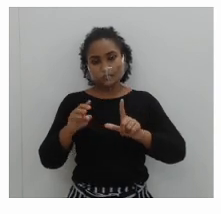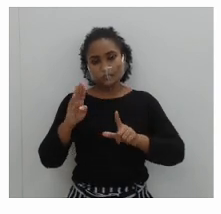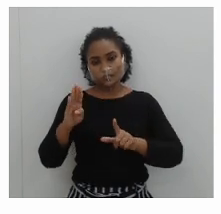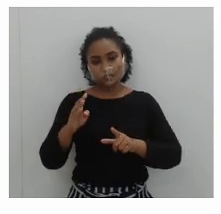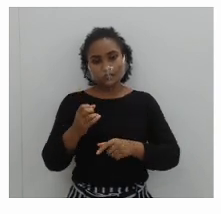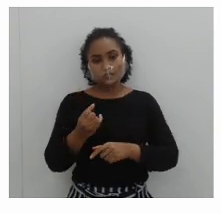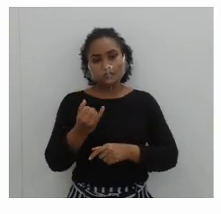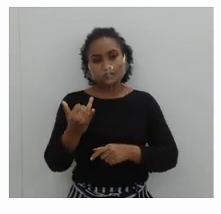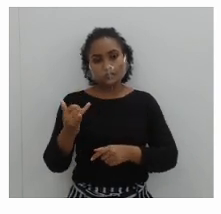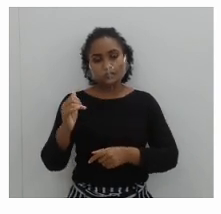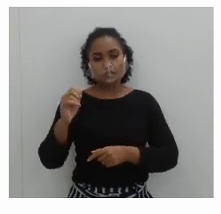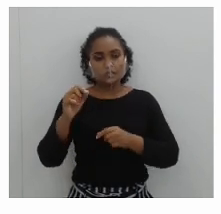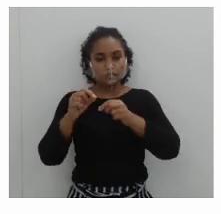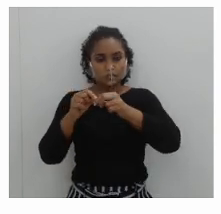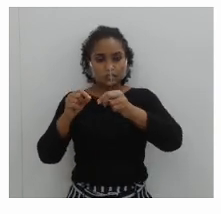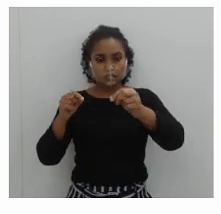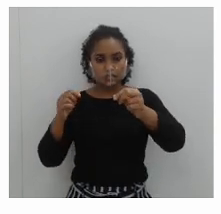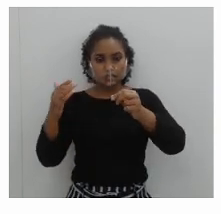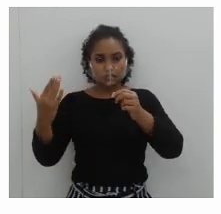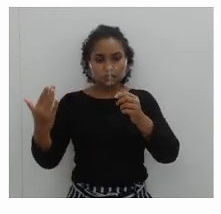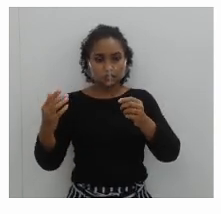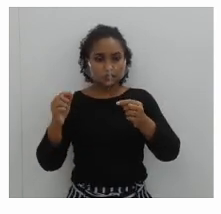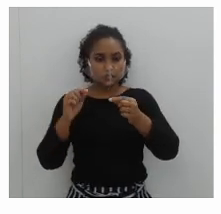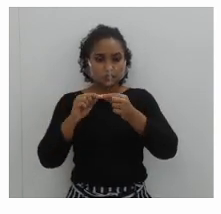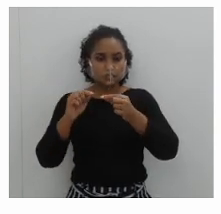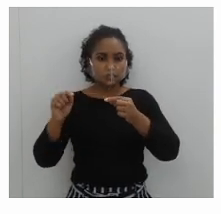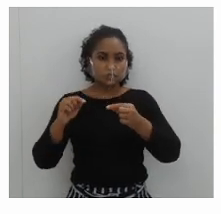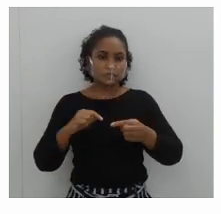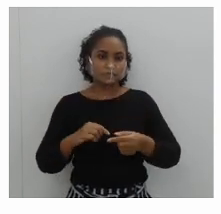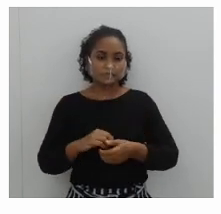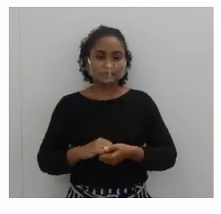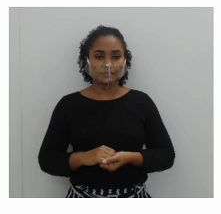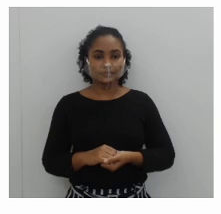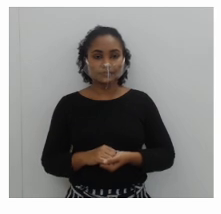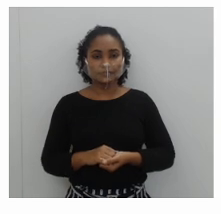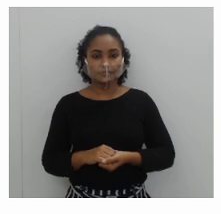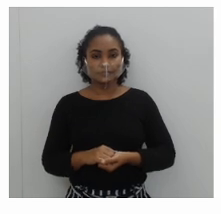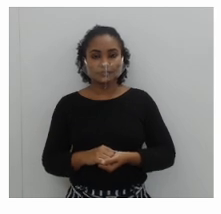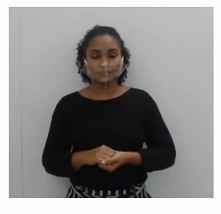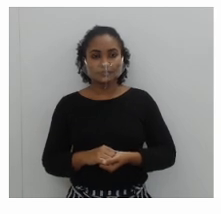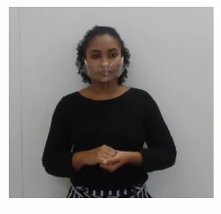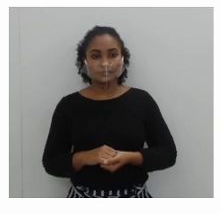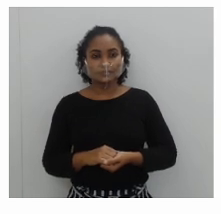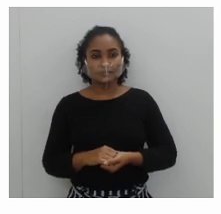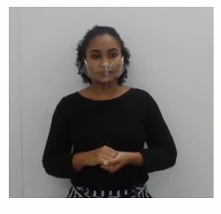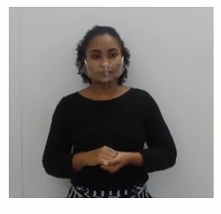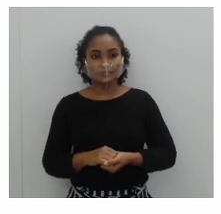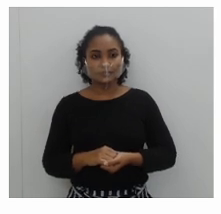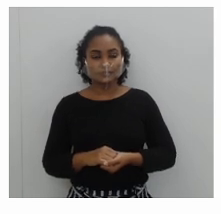quantas faces, arestas e vértices ele possui. Ok?